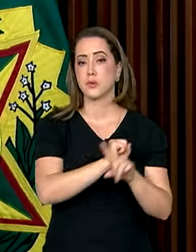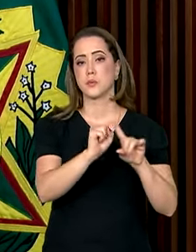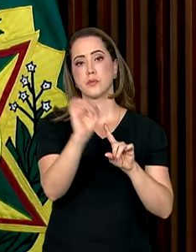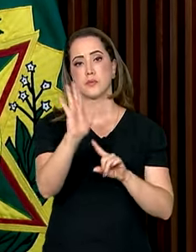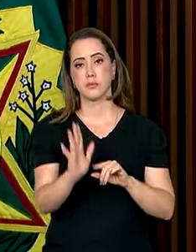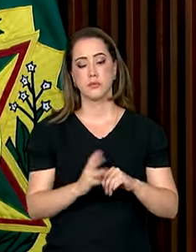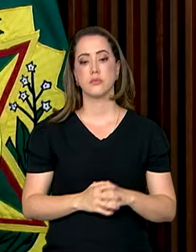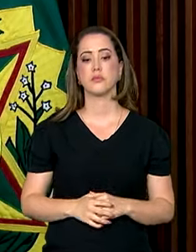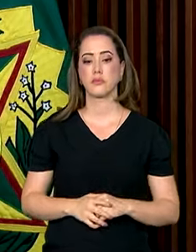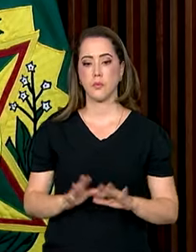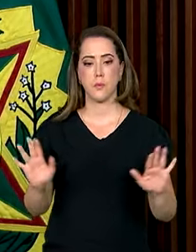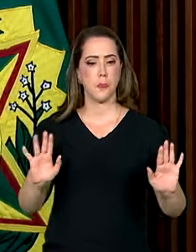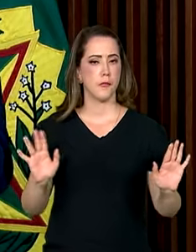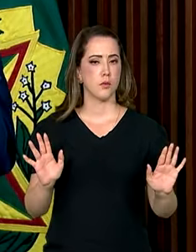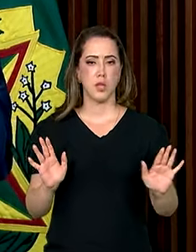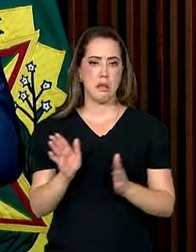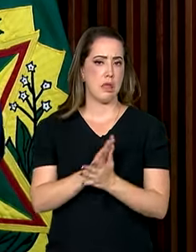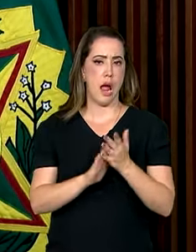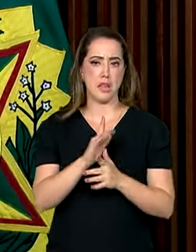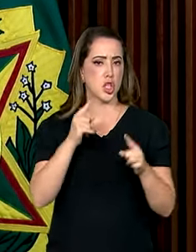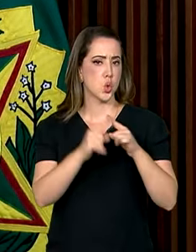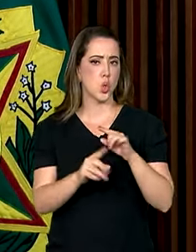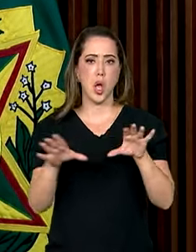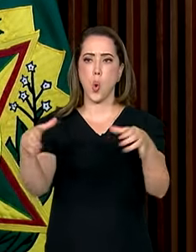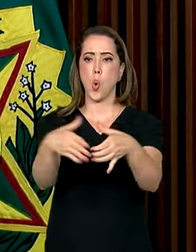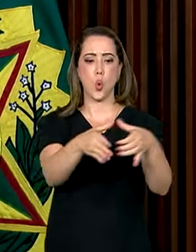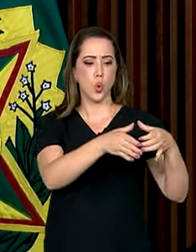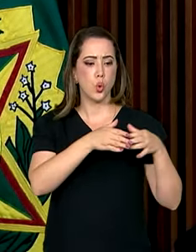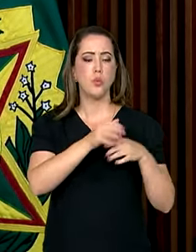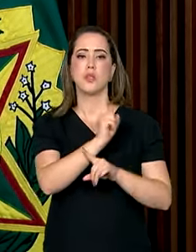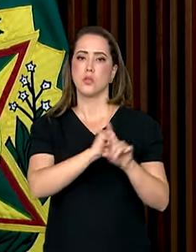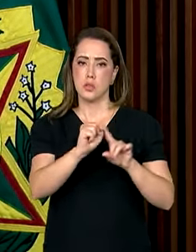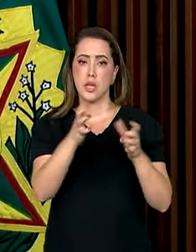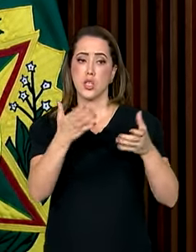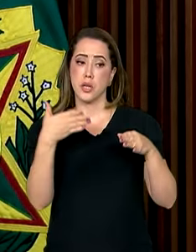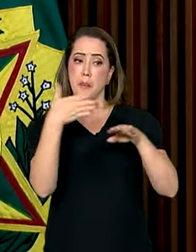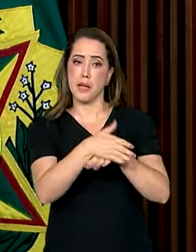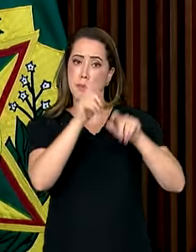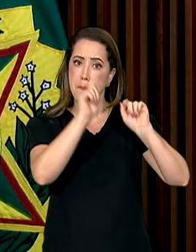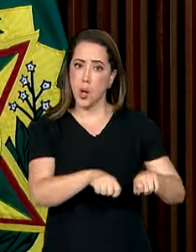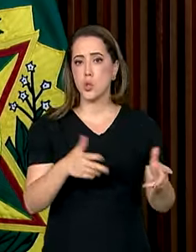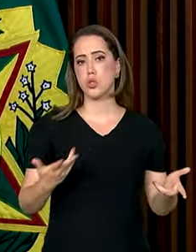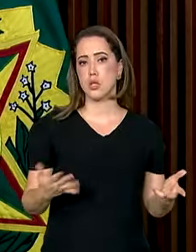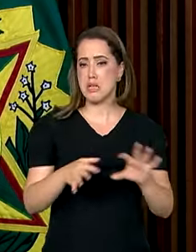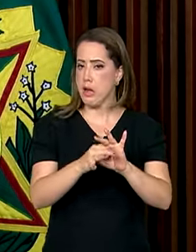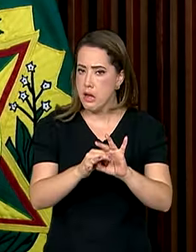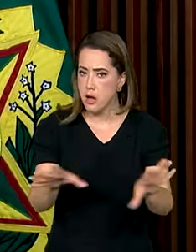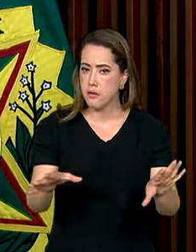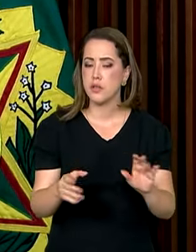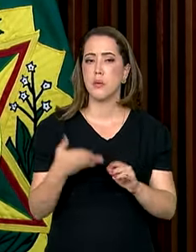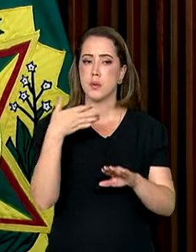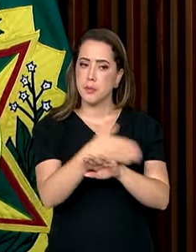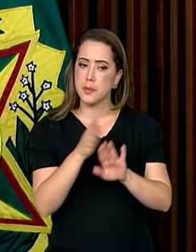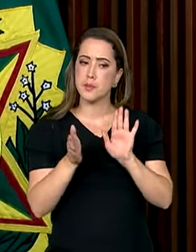brasileira sem nenhum veto a qualquer segmento da sociedade para participar e construir propostas